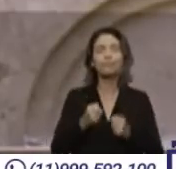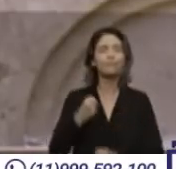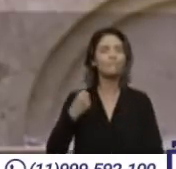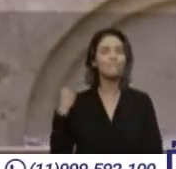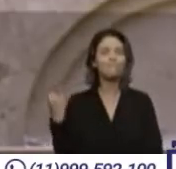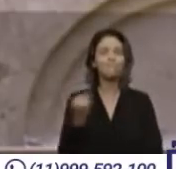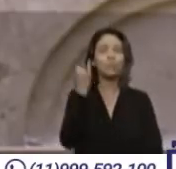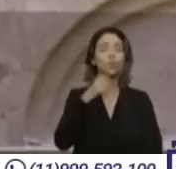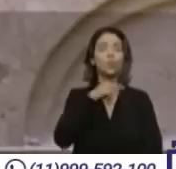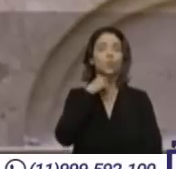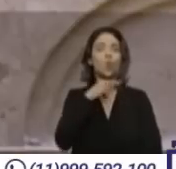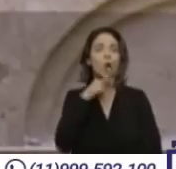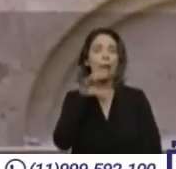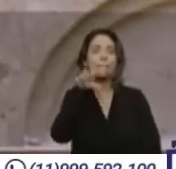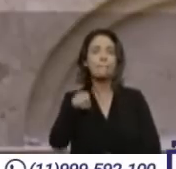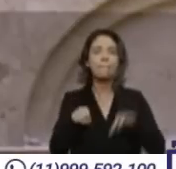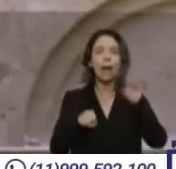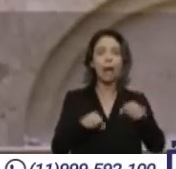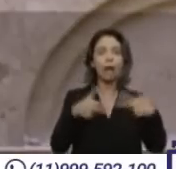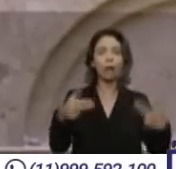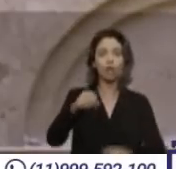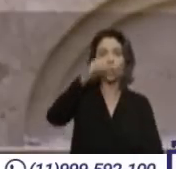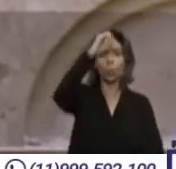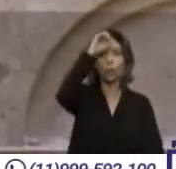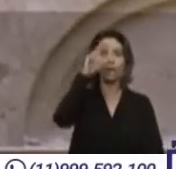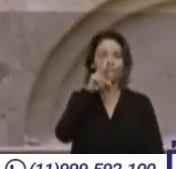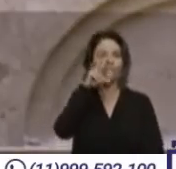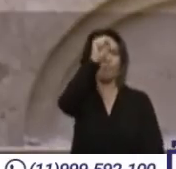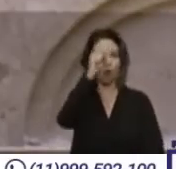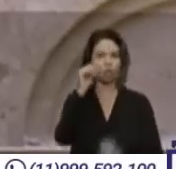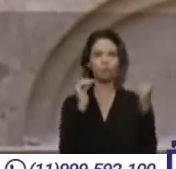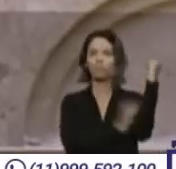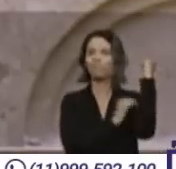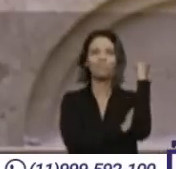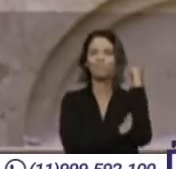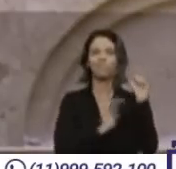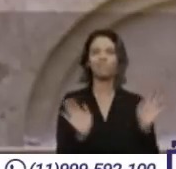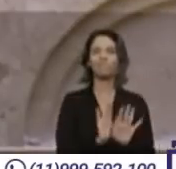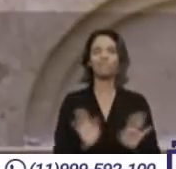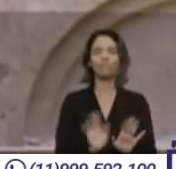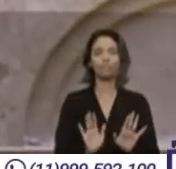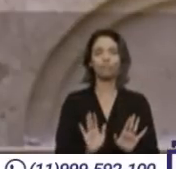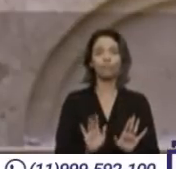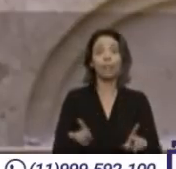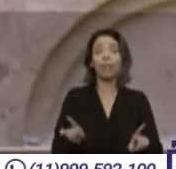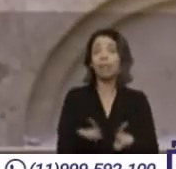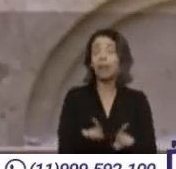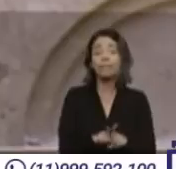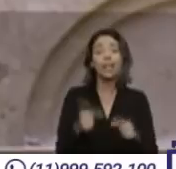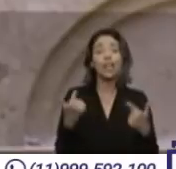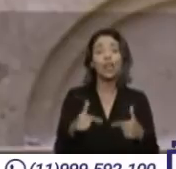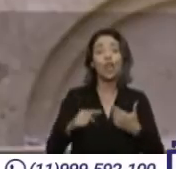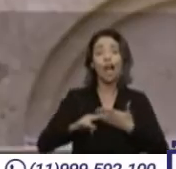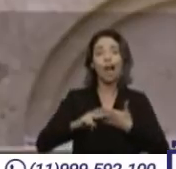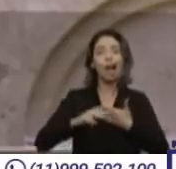intangível à ignorância crassa da força bruta. De todo inútil para